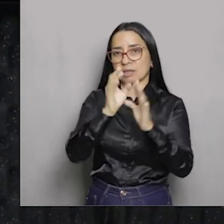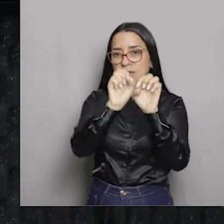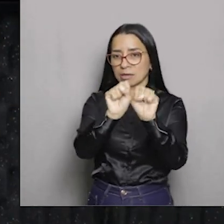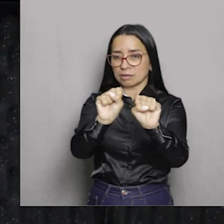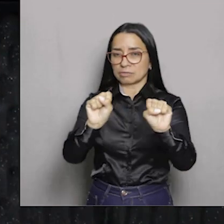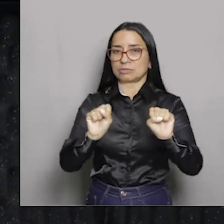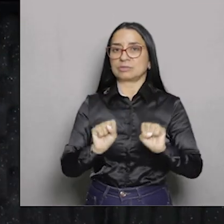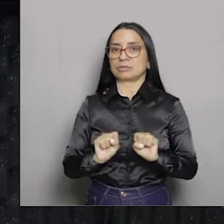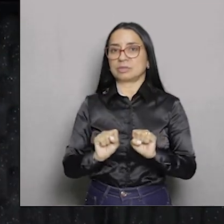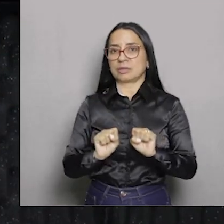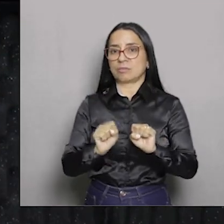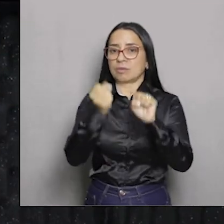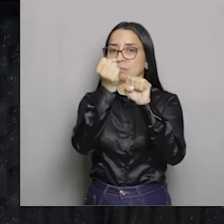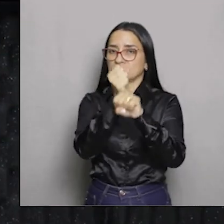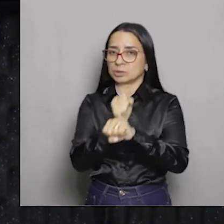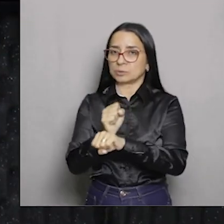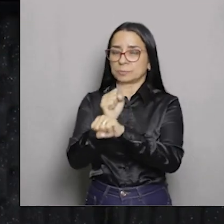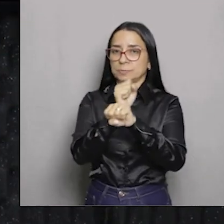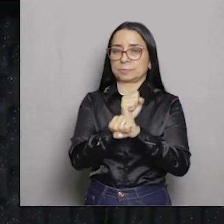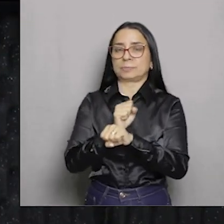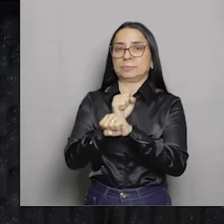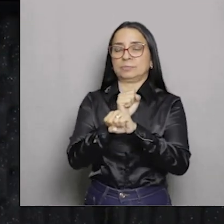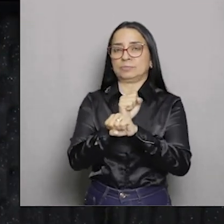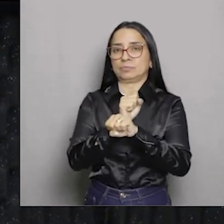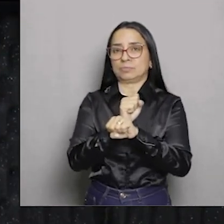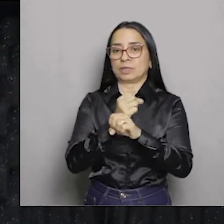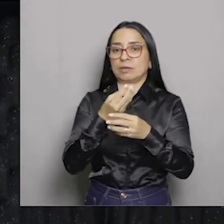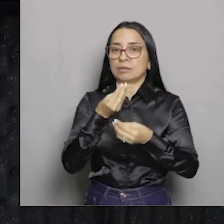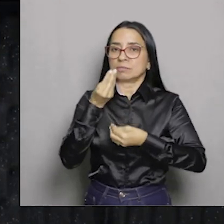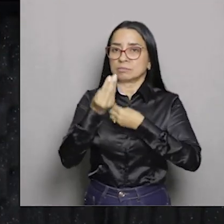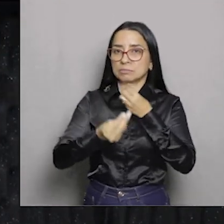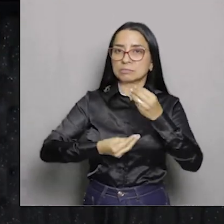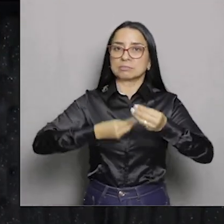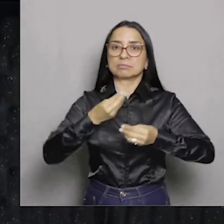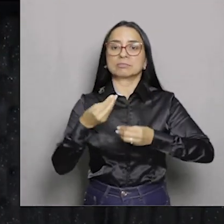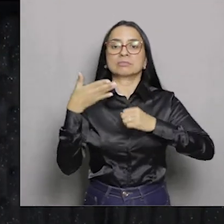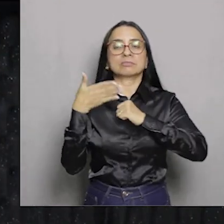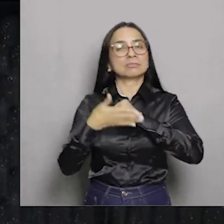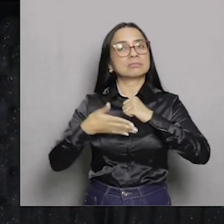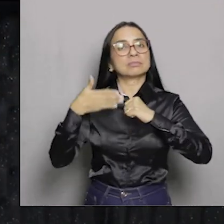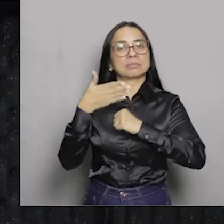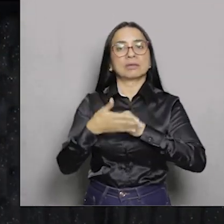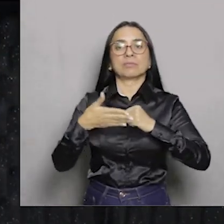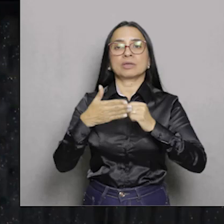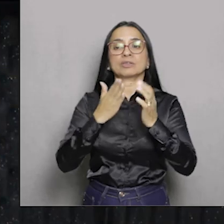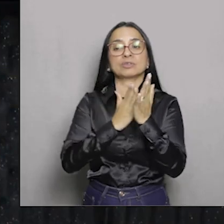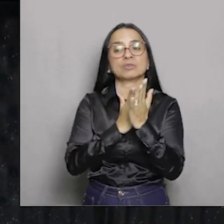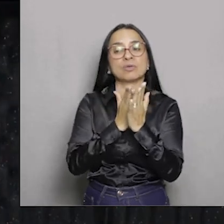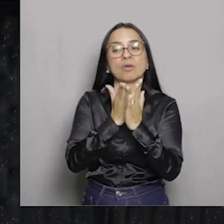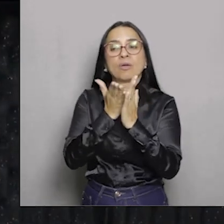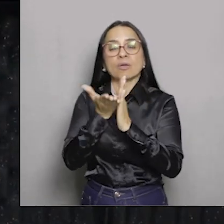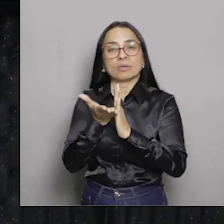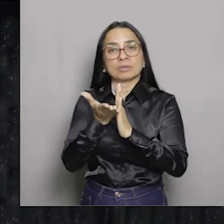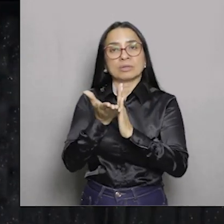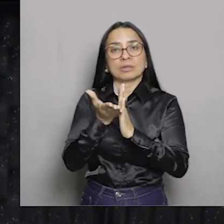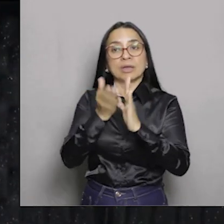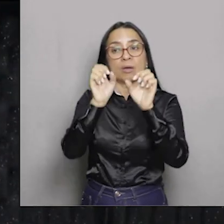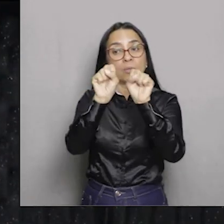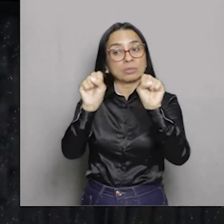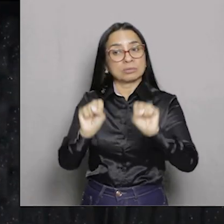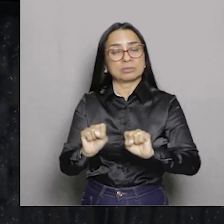sistema escravagista. É uma forma, basicamente, de burlar o sistema escravagista.